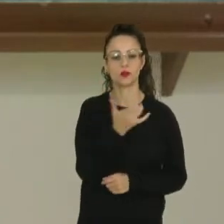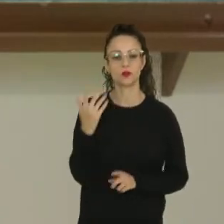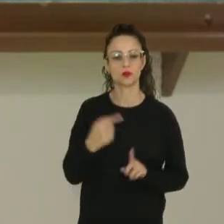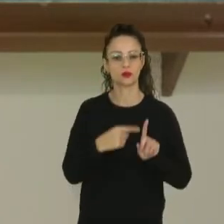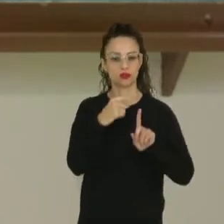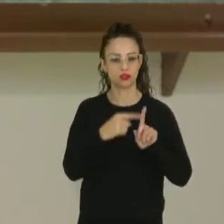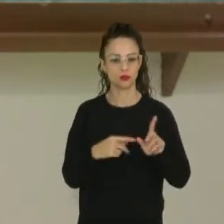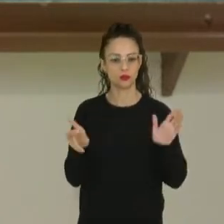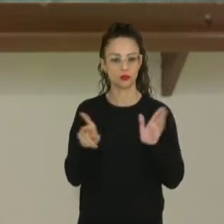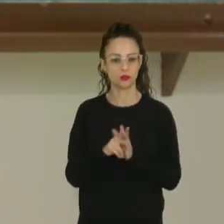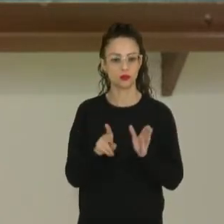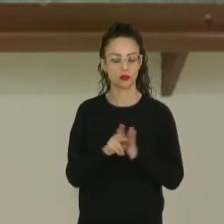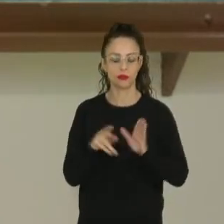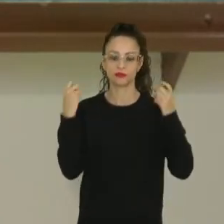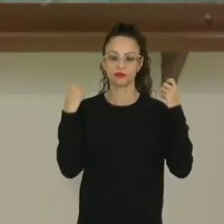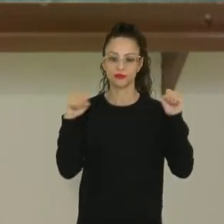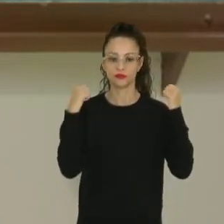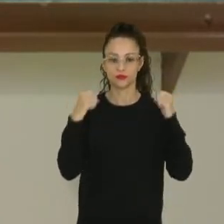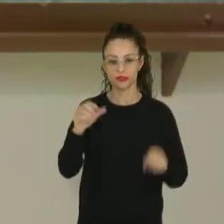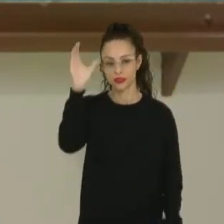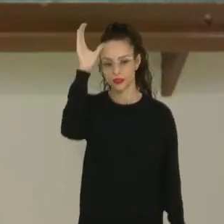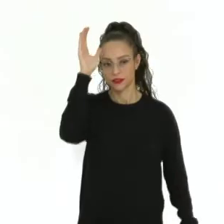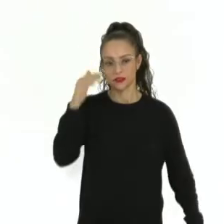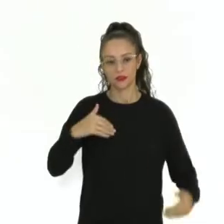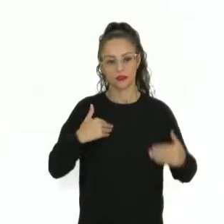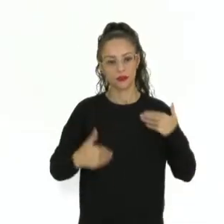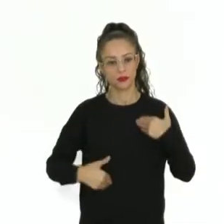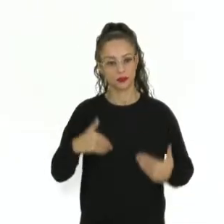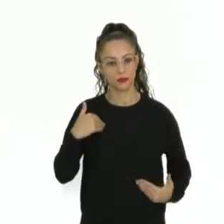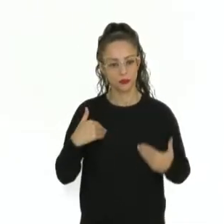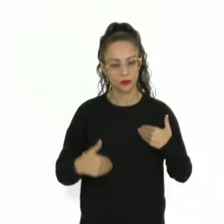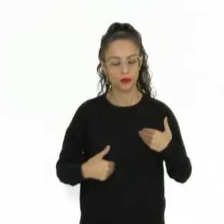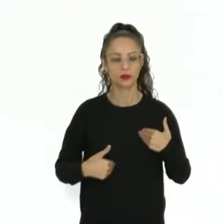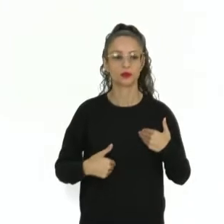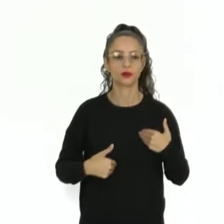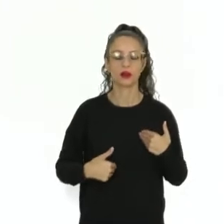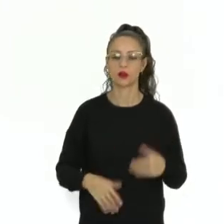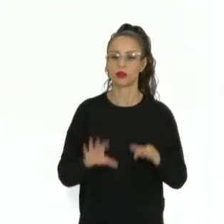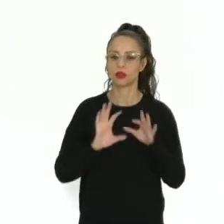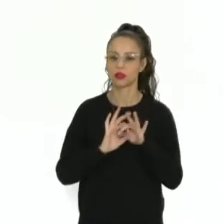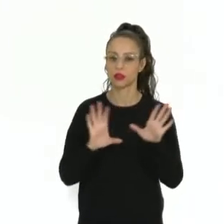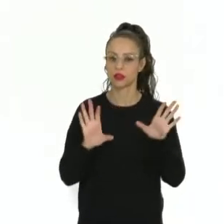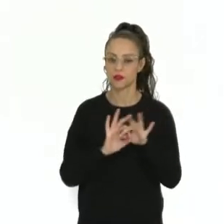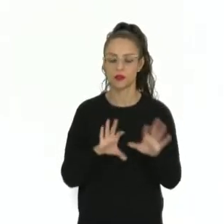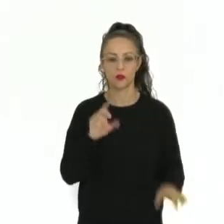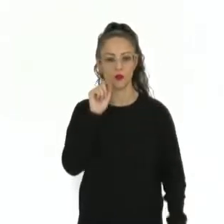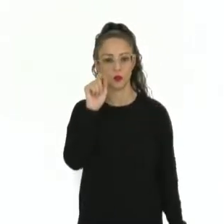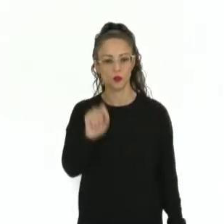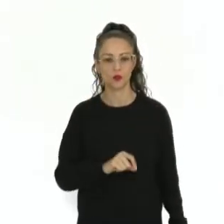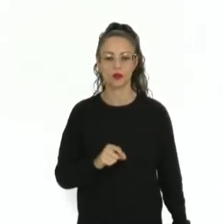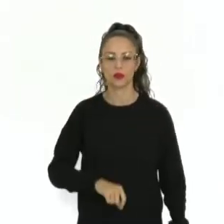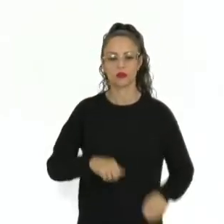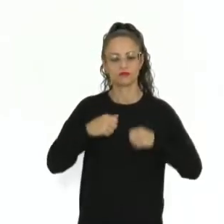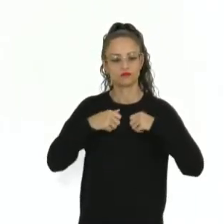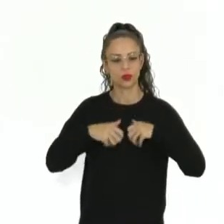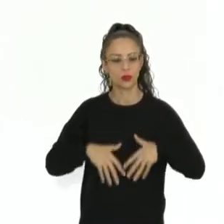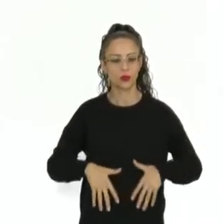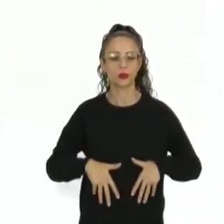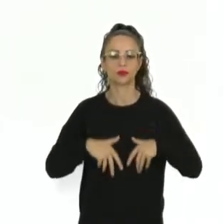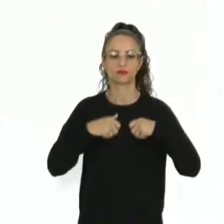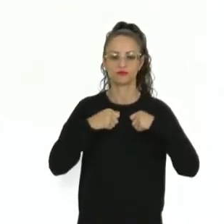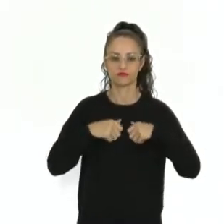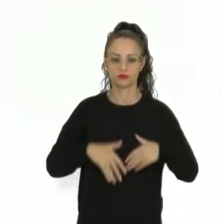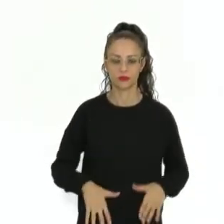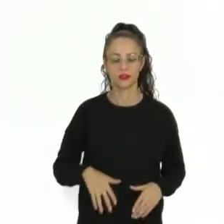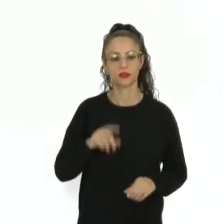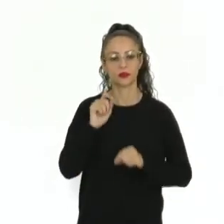de ginástica de conscientização corporal, né? De mãos livres, trabalhando respiração,